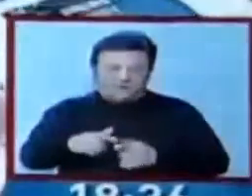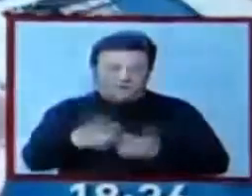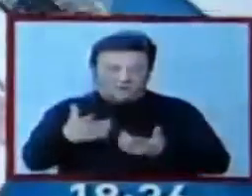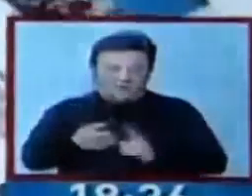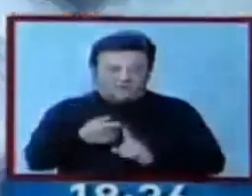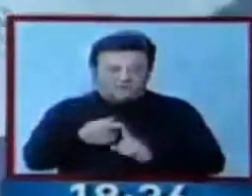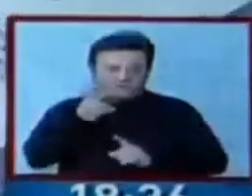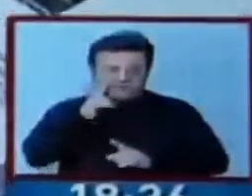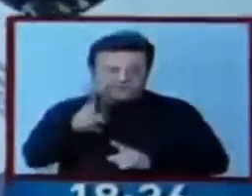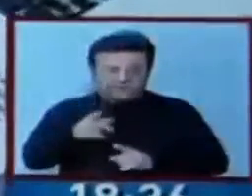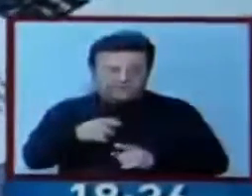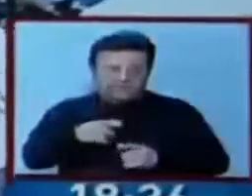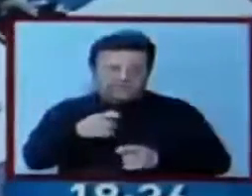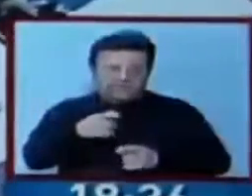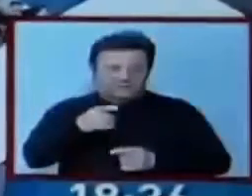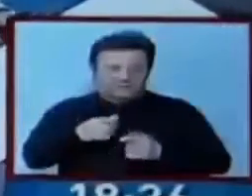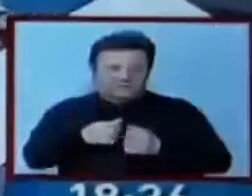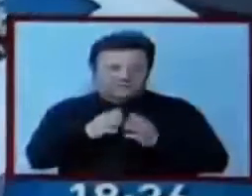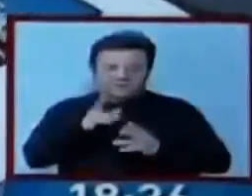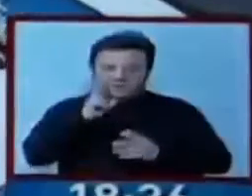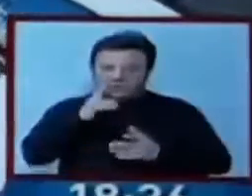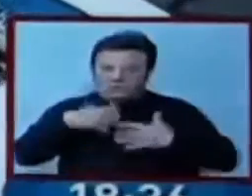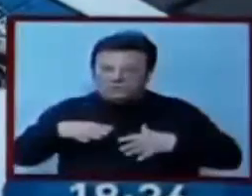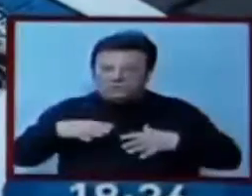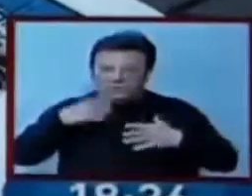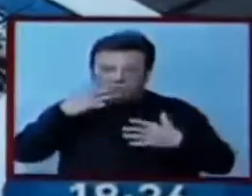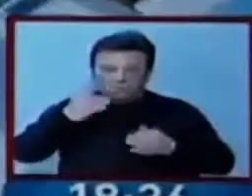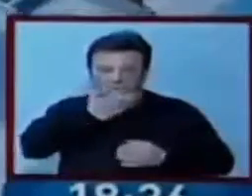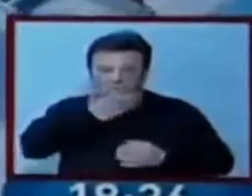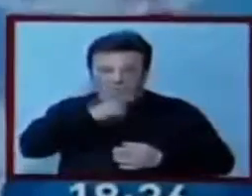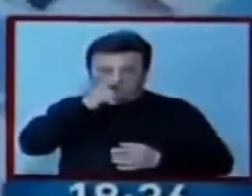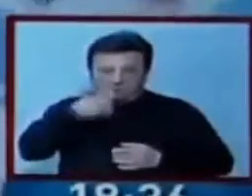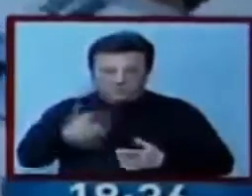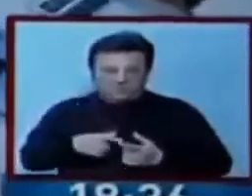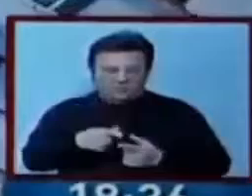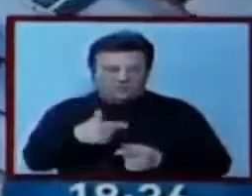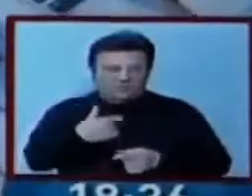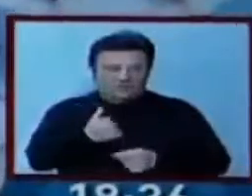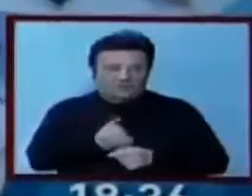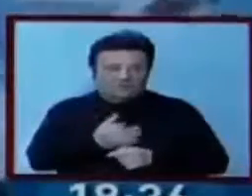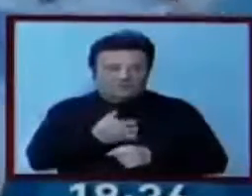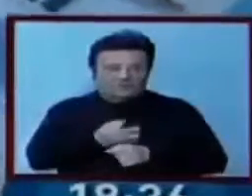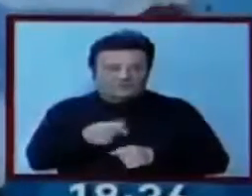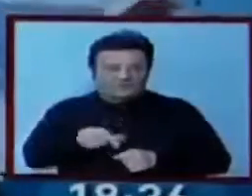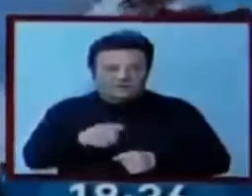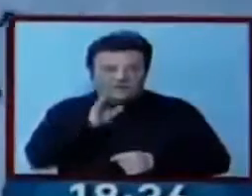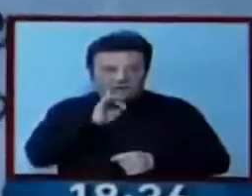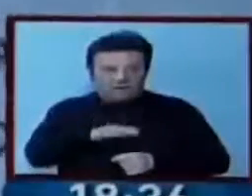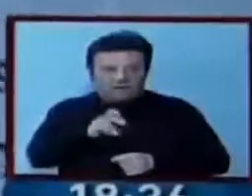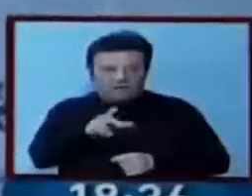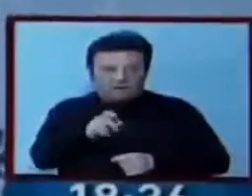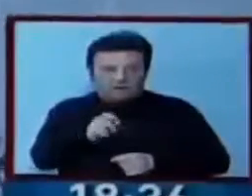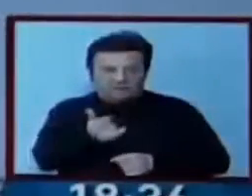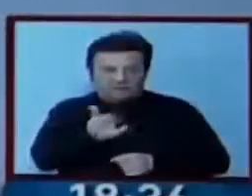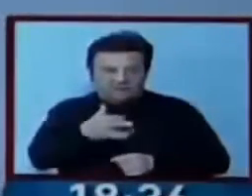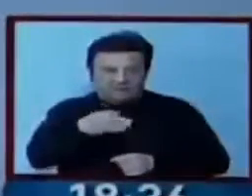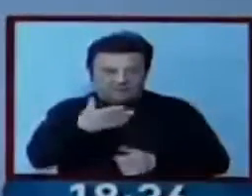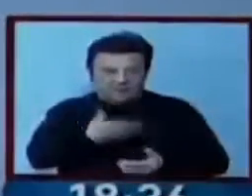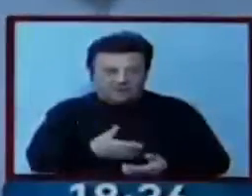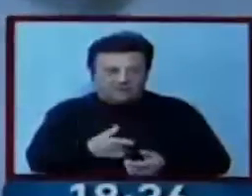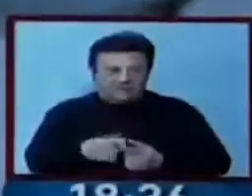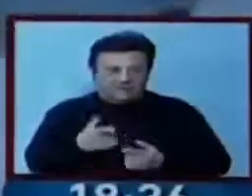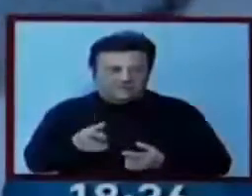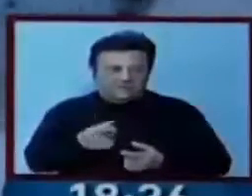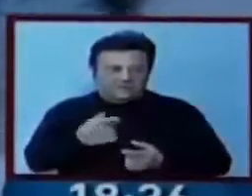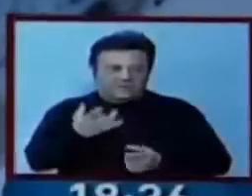on, that where they dress up in traditional costume and they celebrate the wedding festivals. Alcantarilla here has a